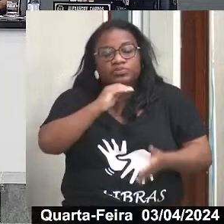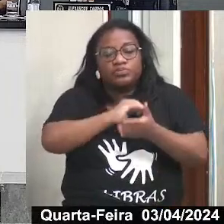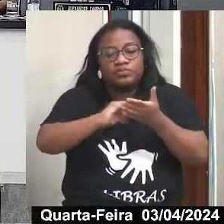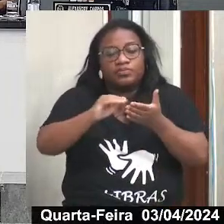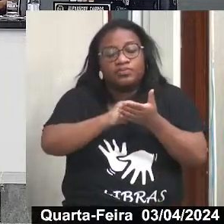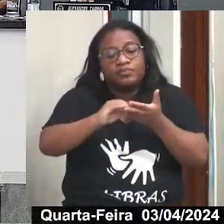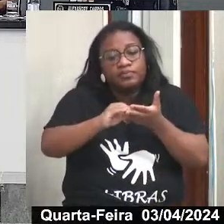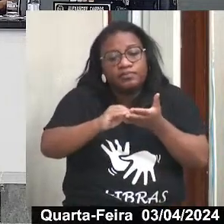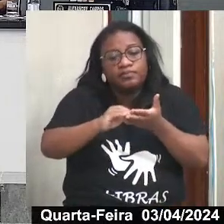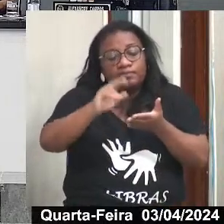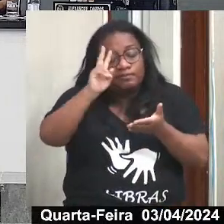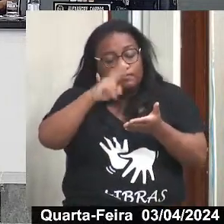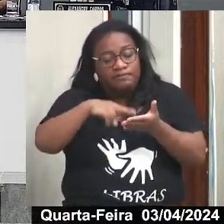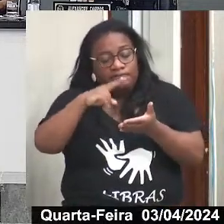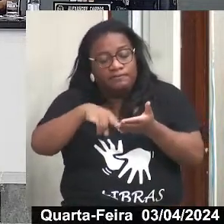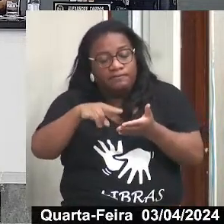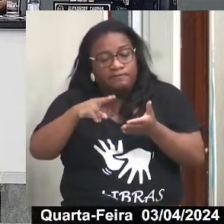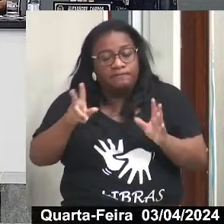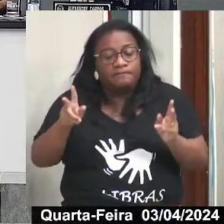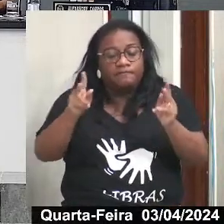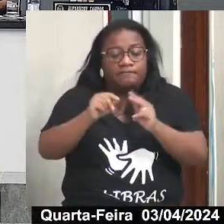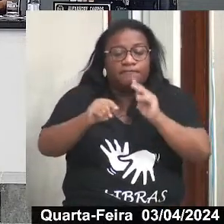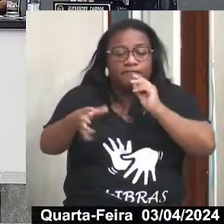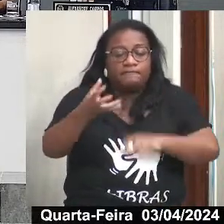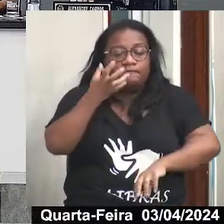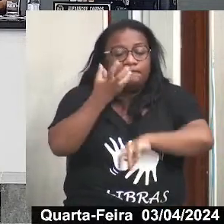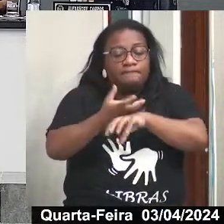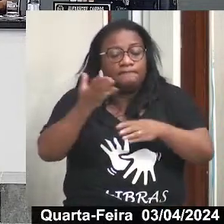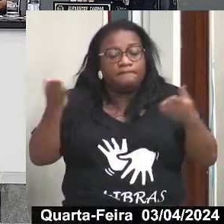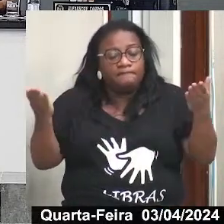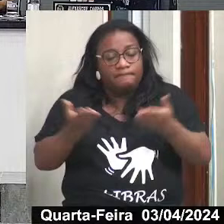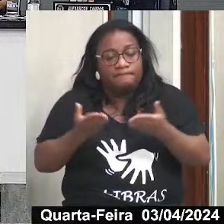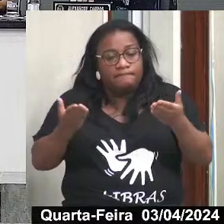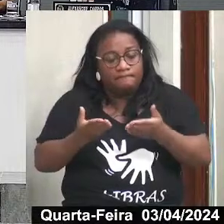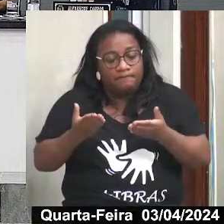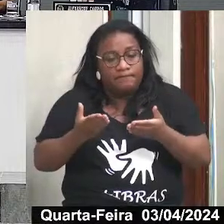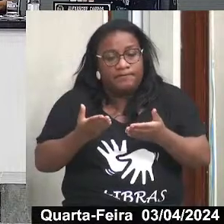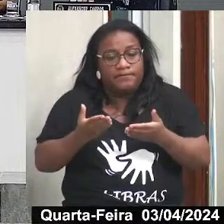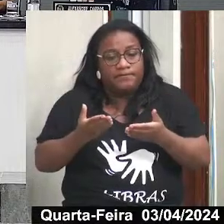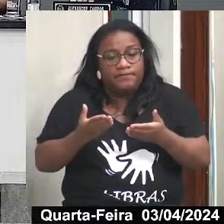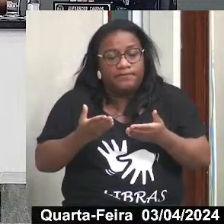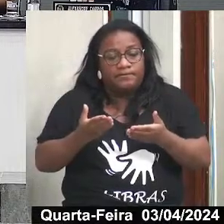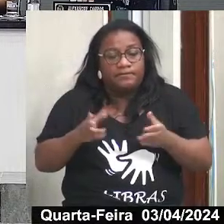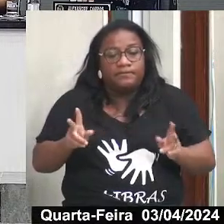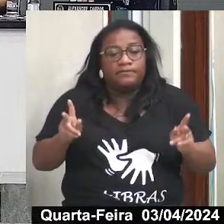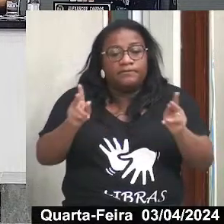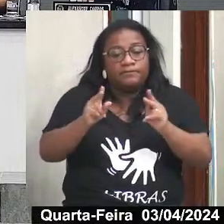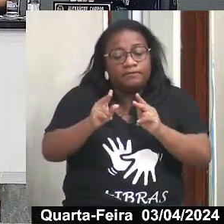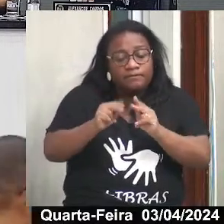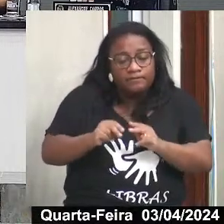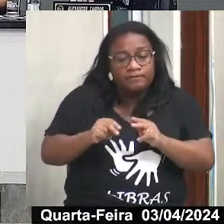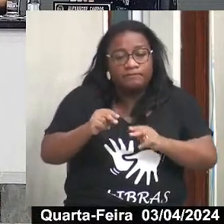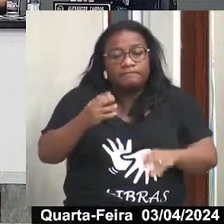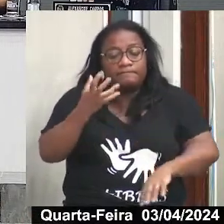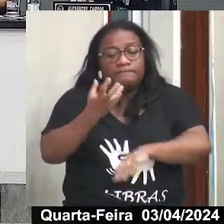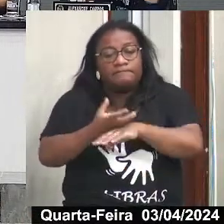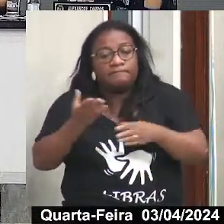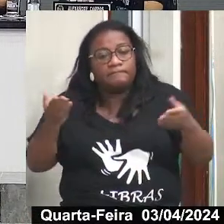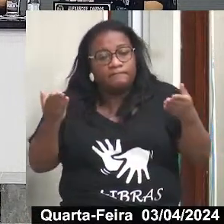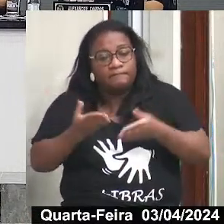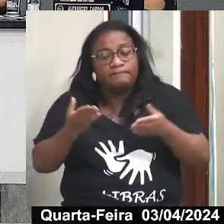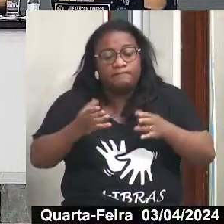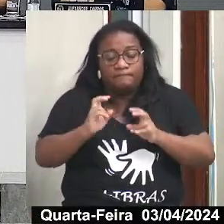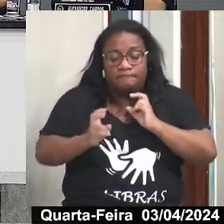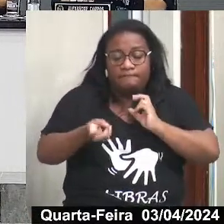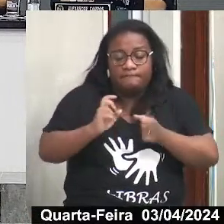Solicito ao senhor secretário que faça a leitura do resumo da matéria do expediente. Resumo da matéria do expediente